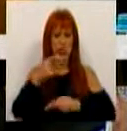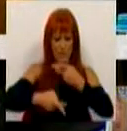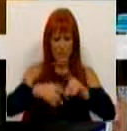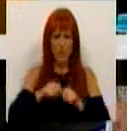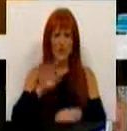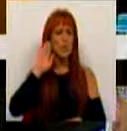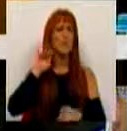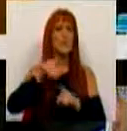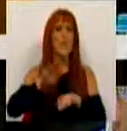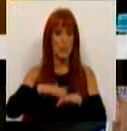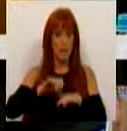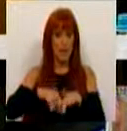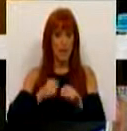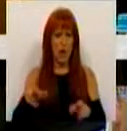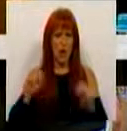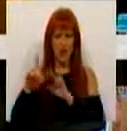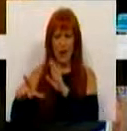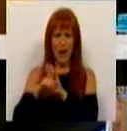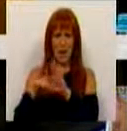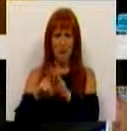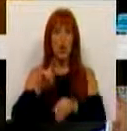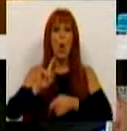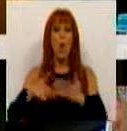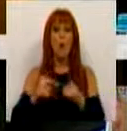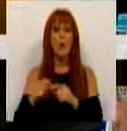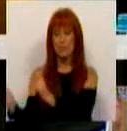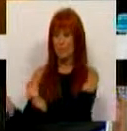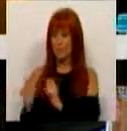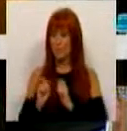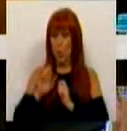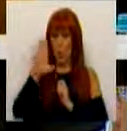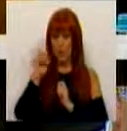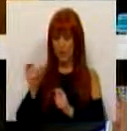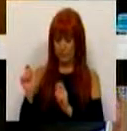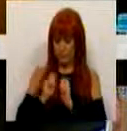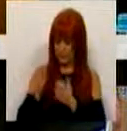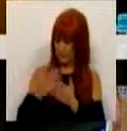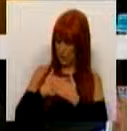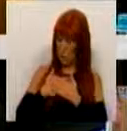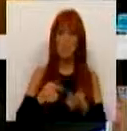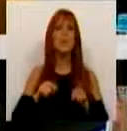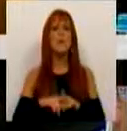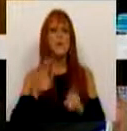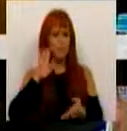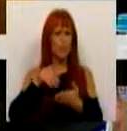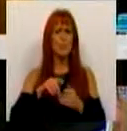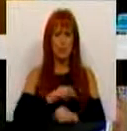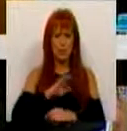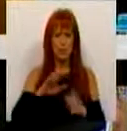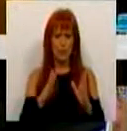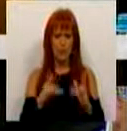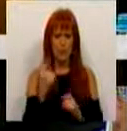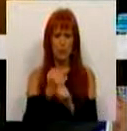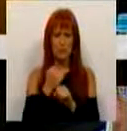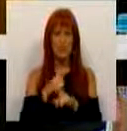avaliação das consequências que resultam da nova legislação a qual foi herdada por este Governo. Foi já concluída uma parcela